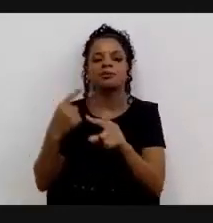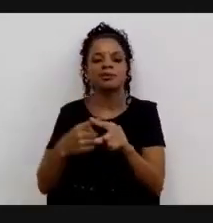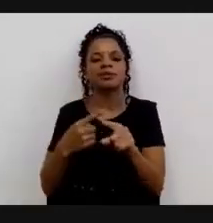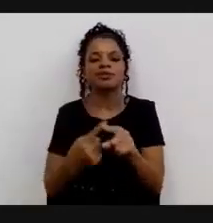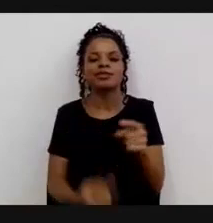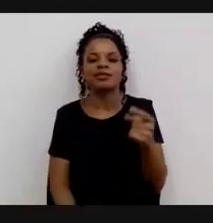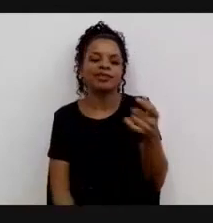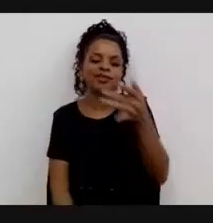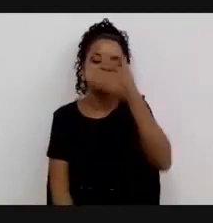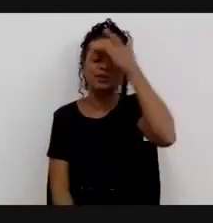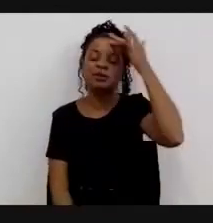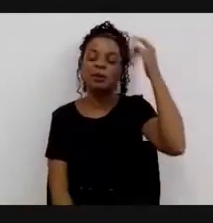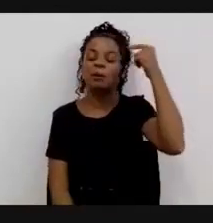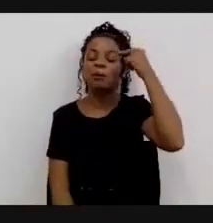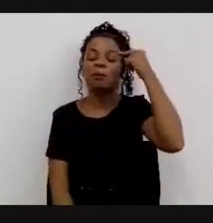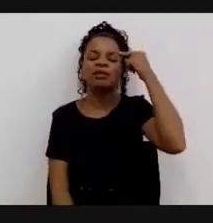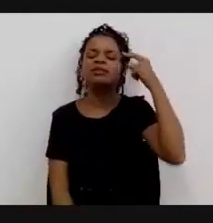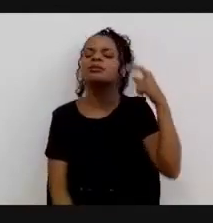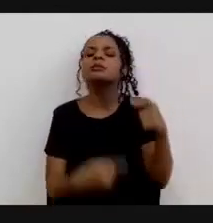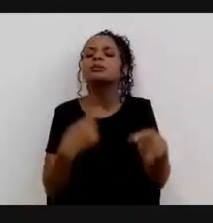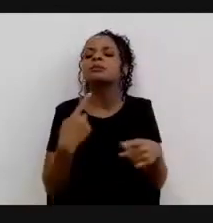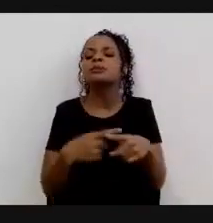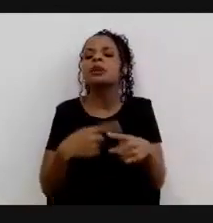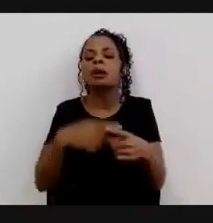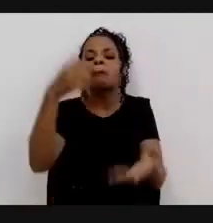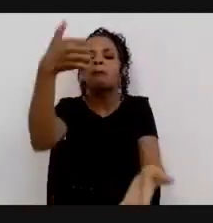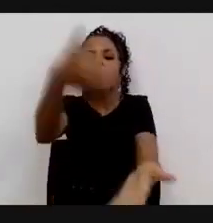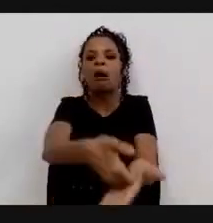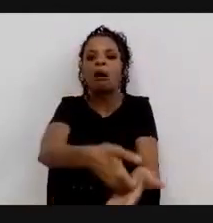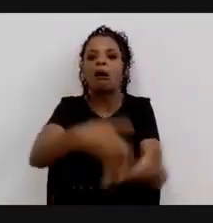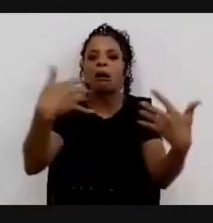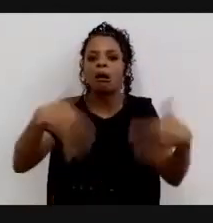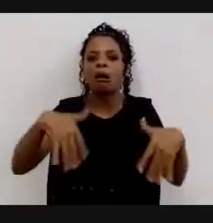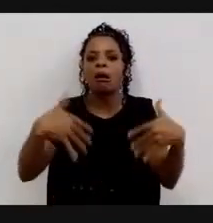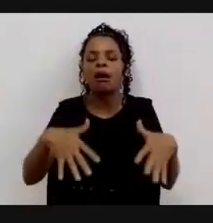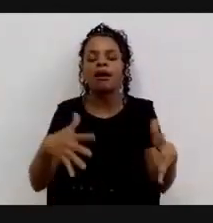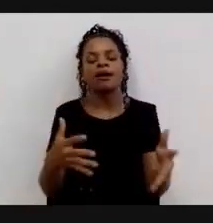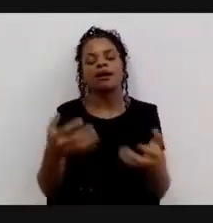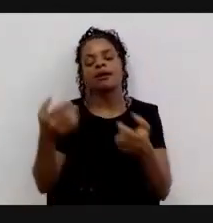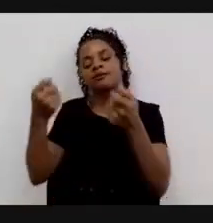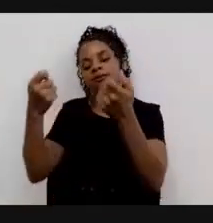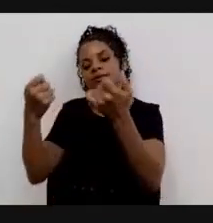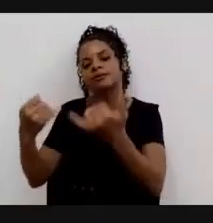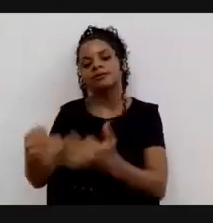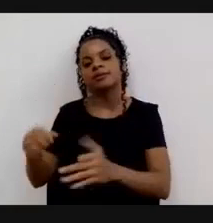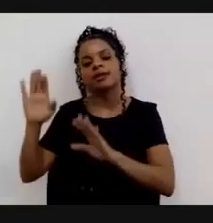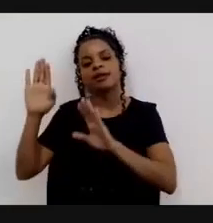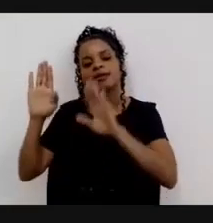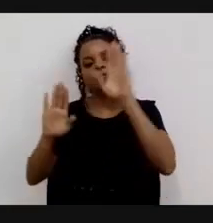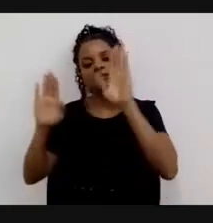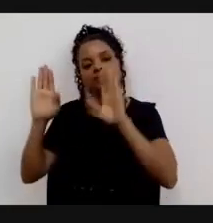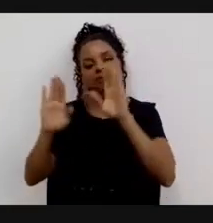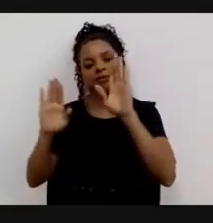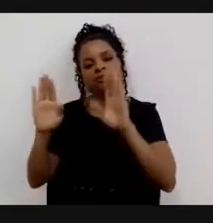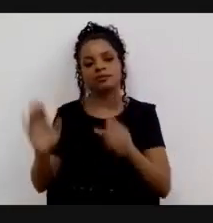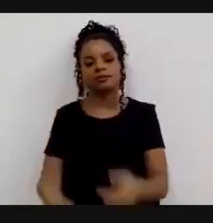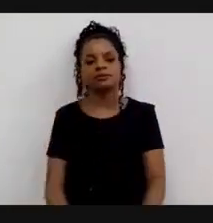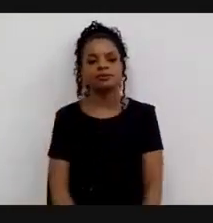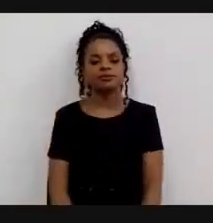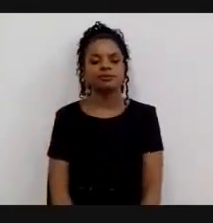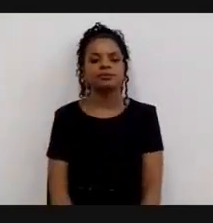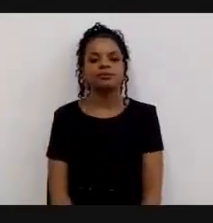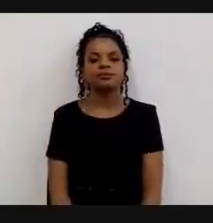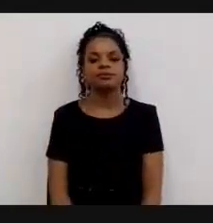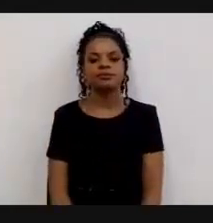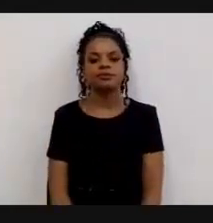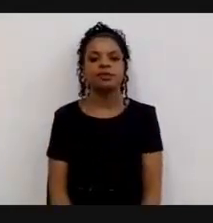assim, por que pagou tanto em tal coisa? Gente, aí eu vou explicar a licitação, desde o começo. E